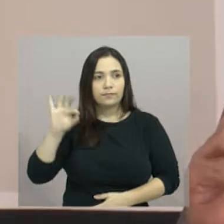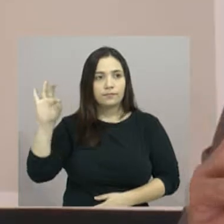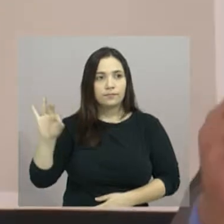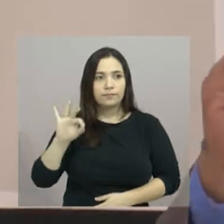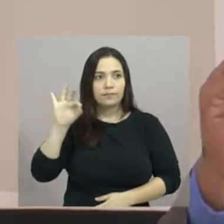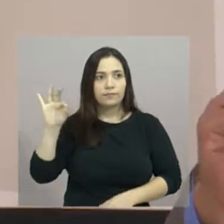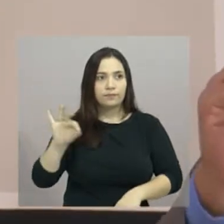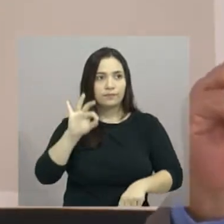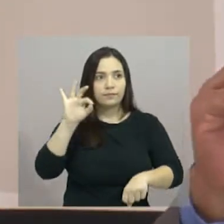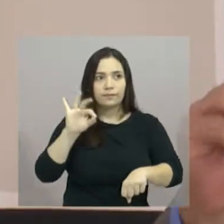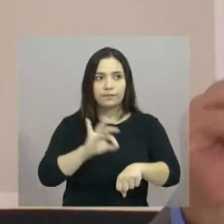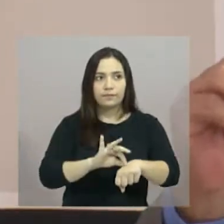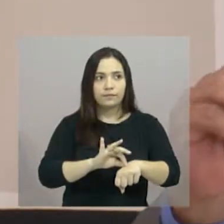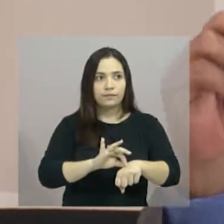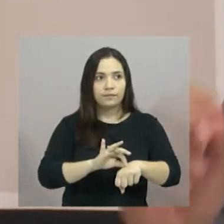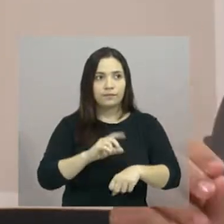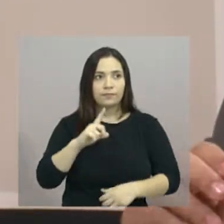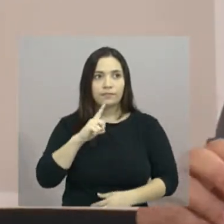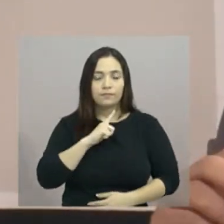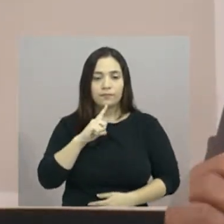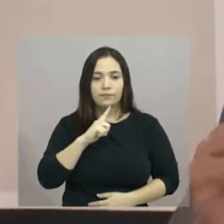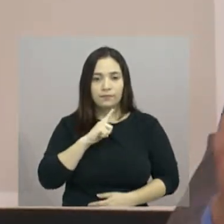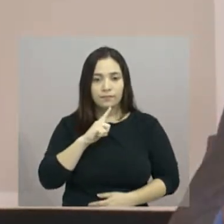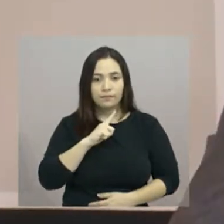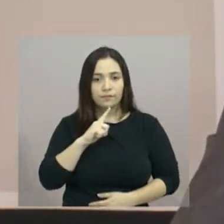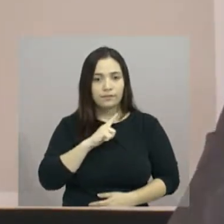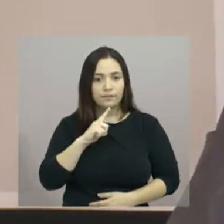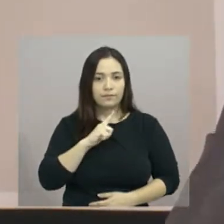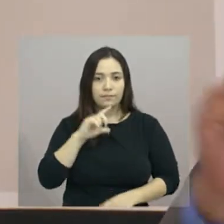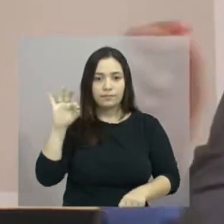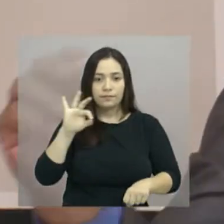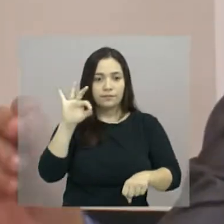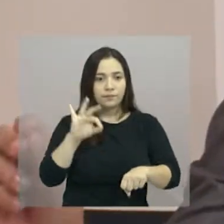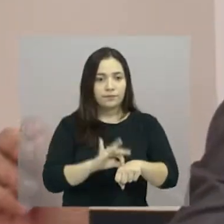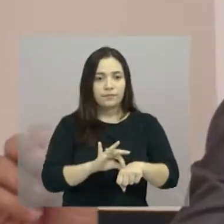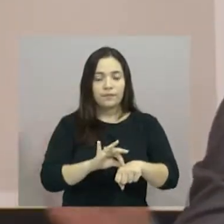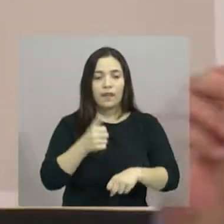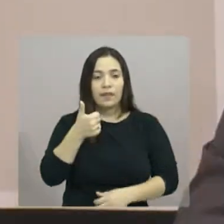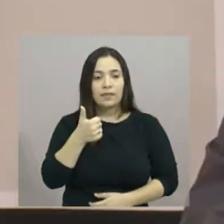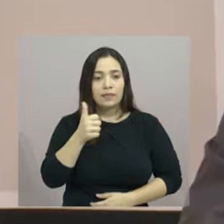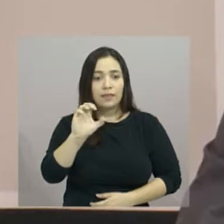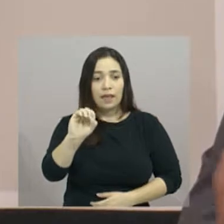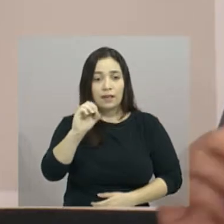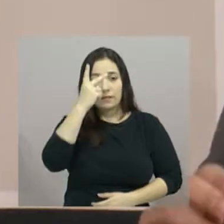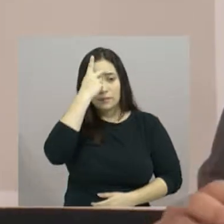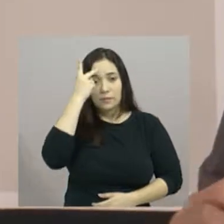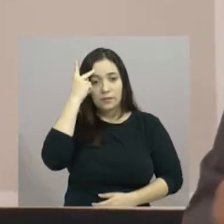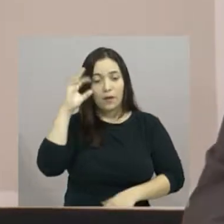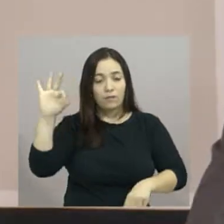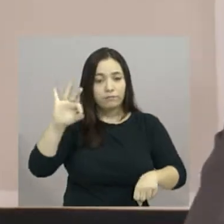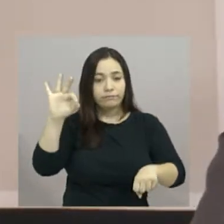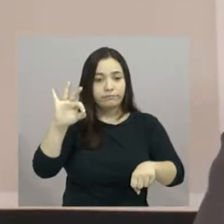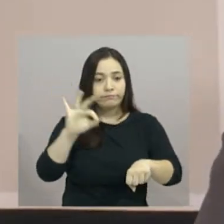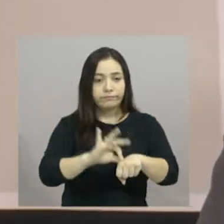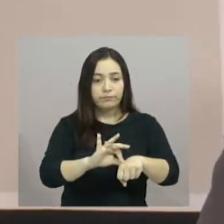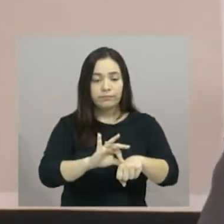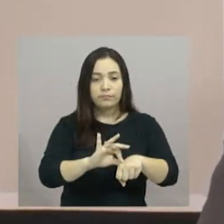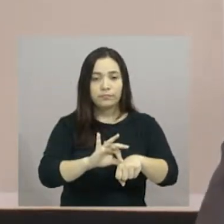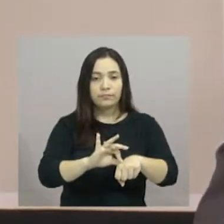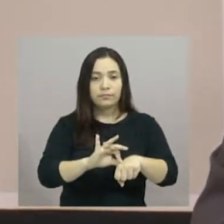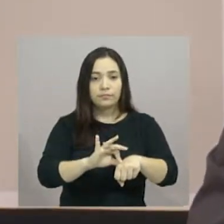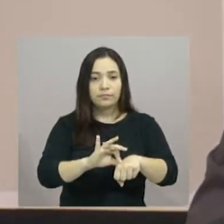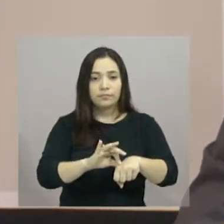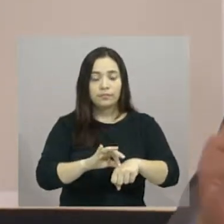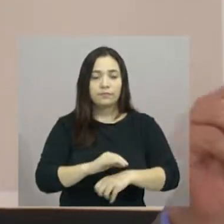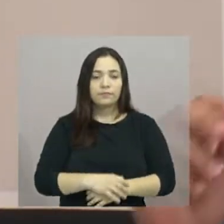pica alguém e ele está carregado com o vírus da dengue, a cada 10 pessoas picadas, 2 ou 3 podem sofrer com